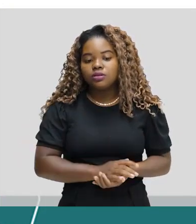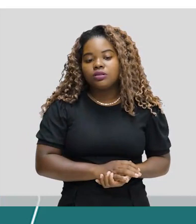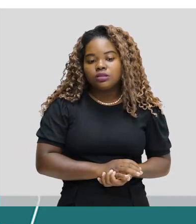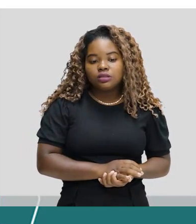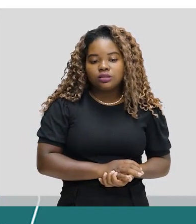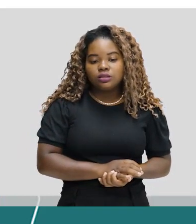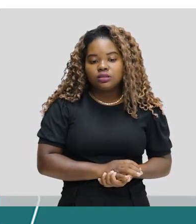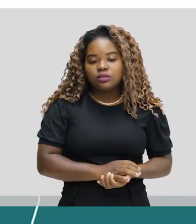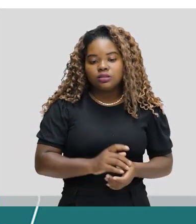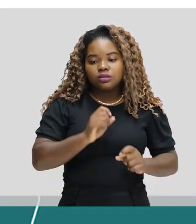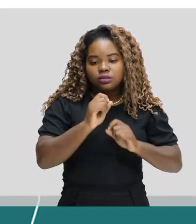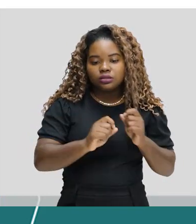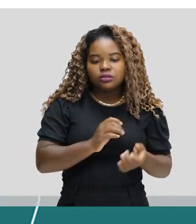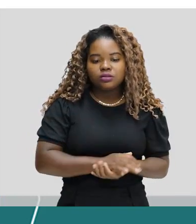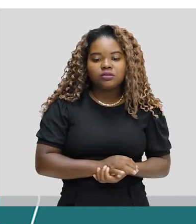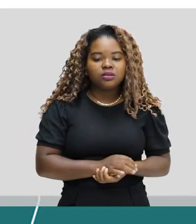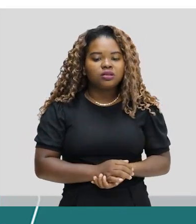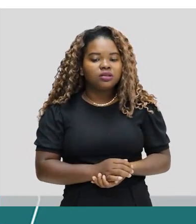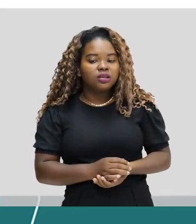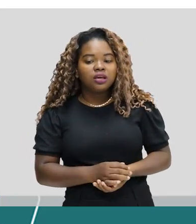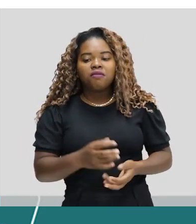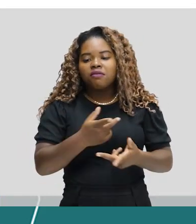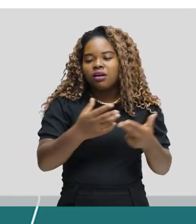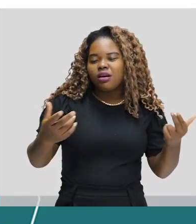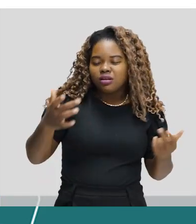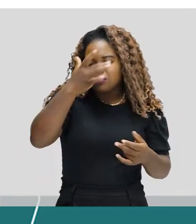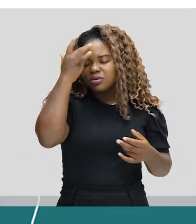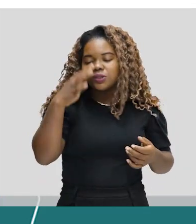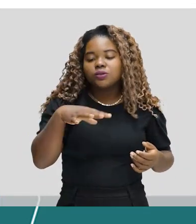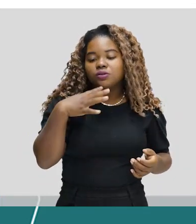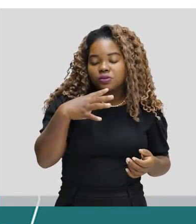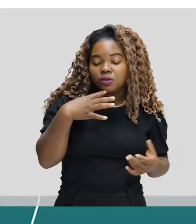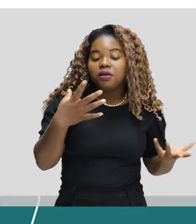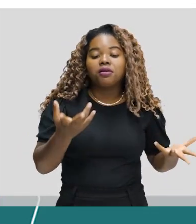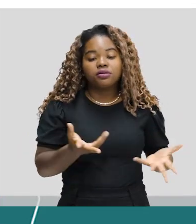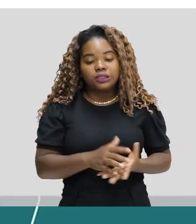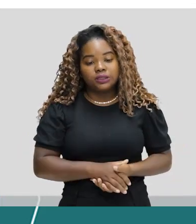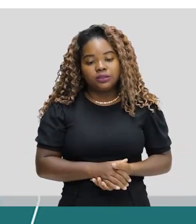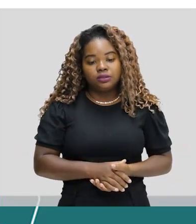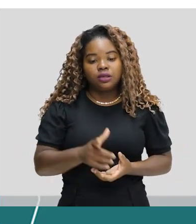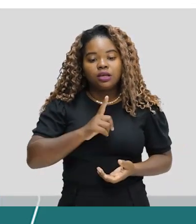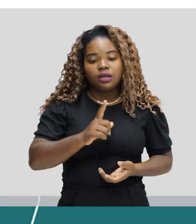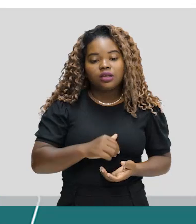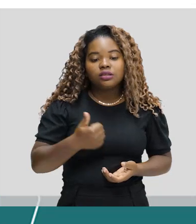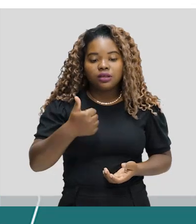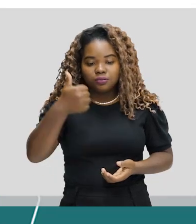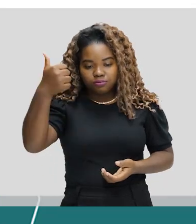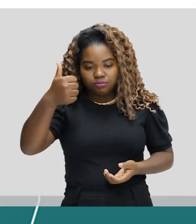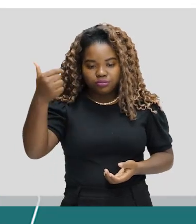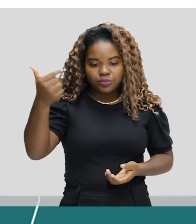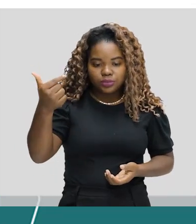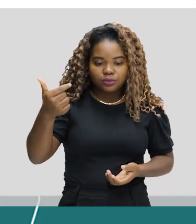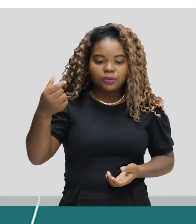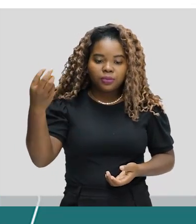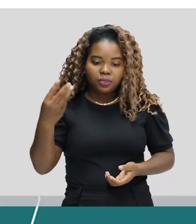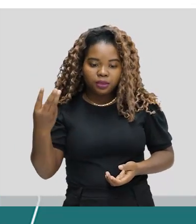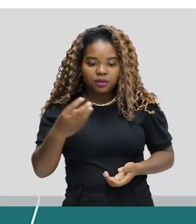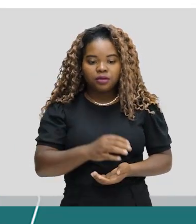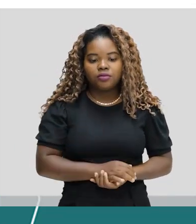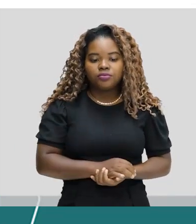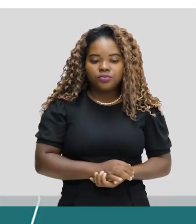mais disseminados, mais aprendidos, mais discutidos em sala de aula. 1, 2, 3, 4,